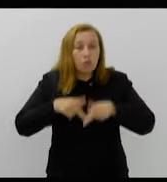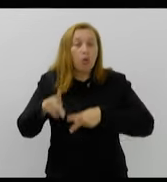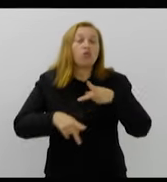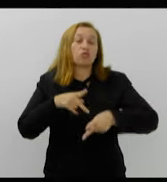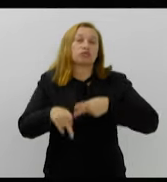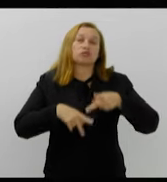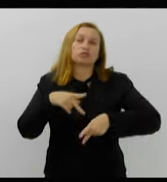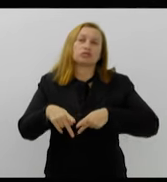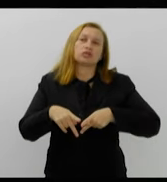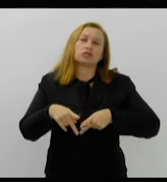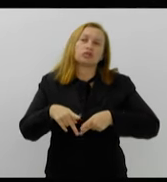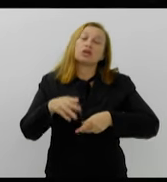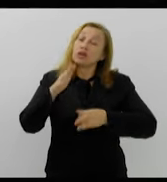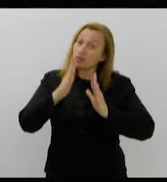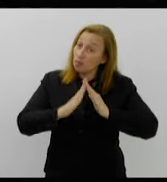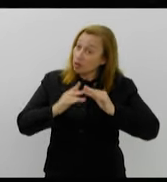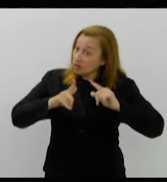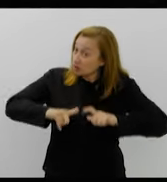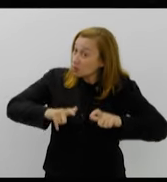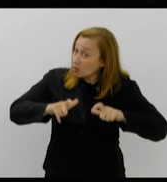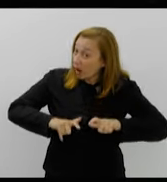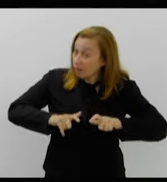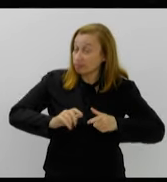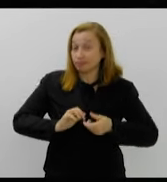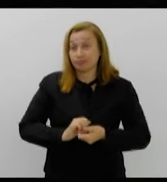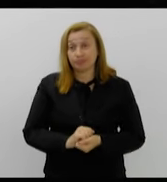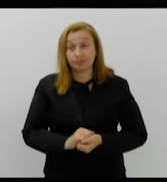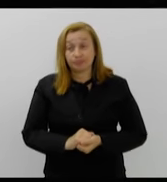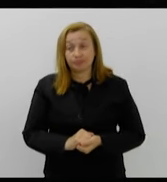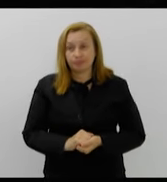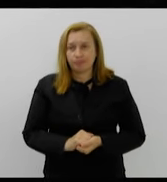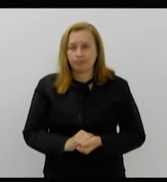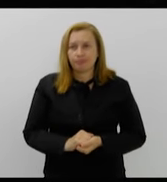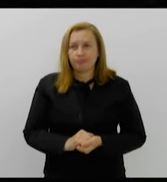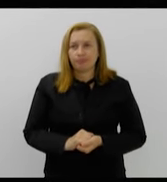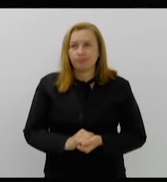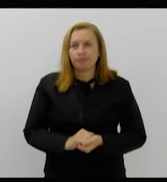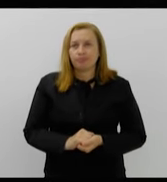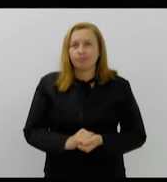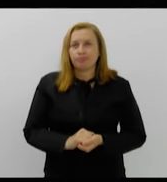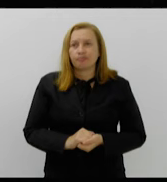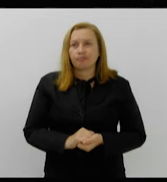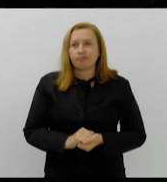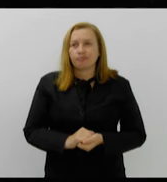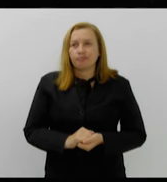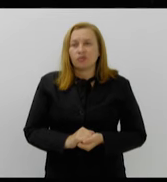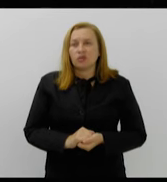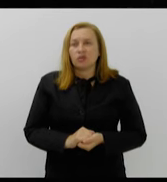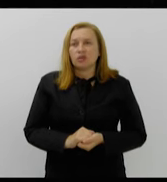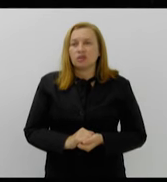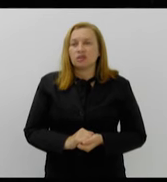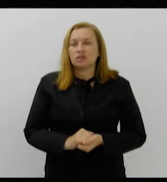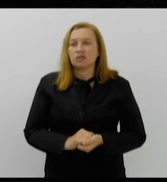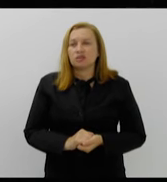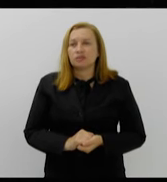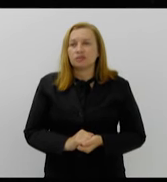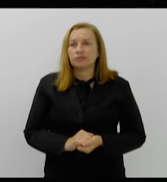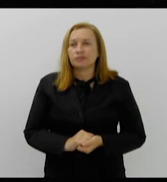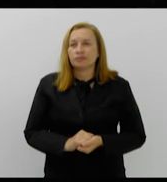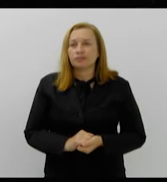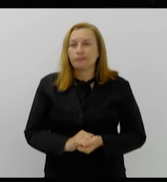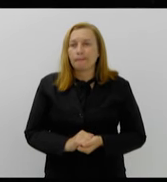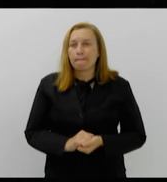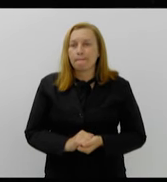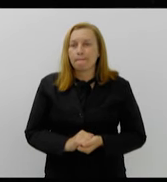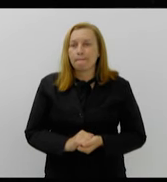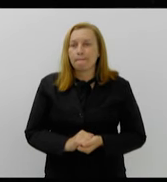aqui mora e este epicentro onde se formou então toda